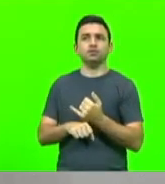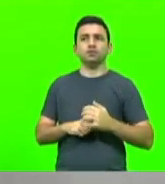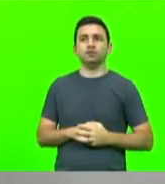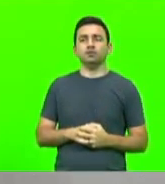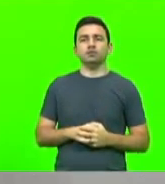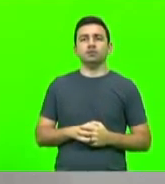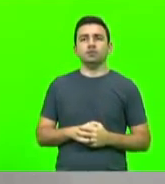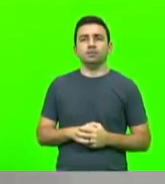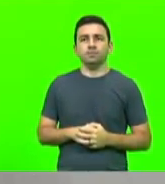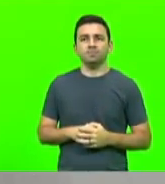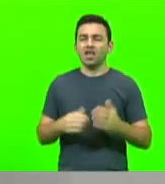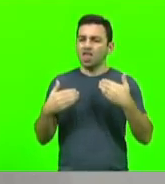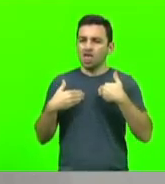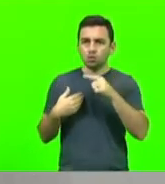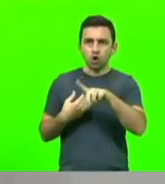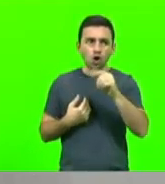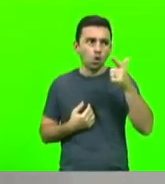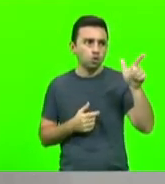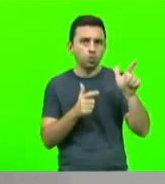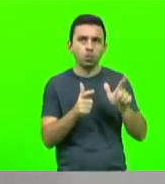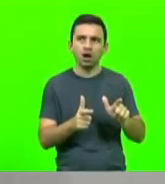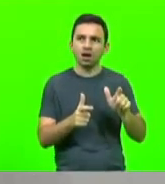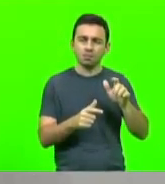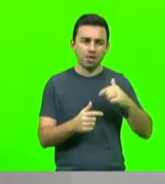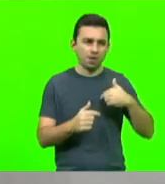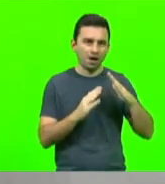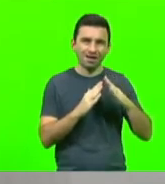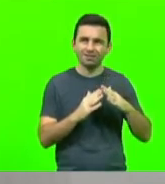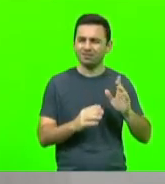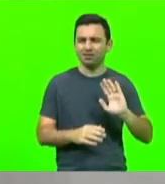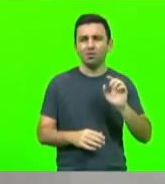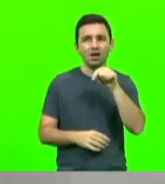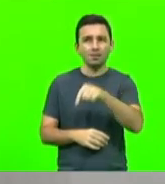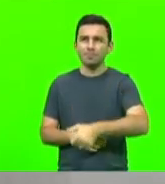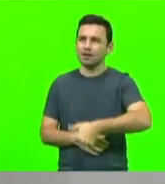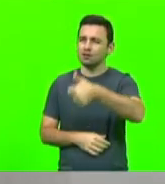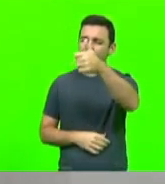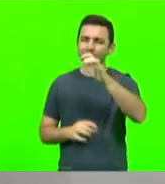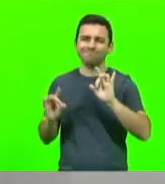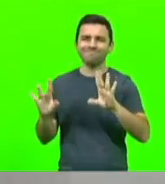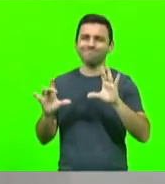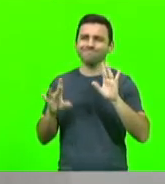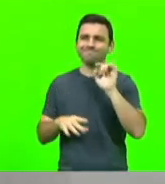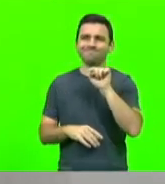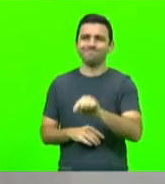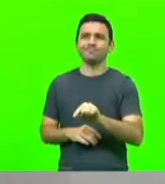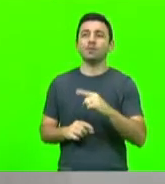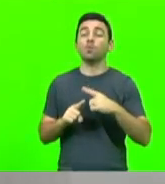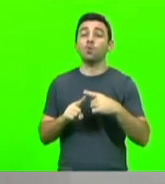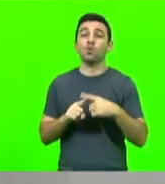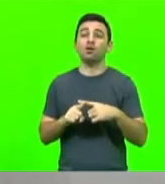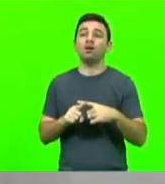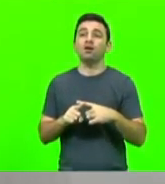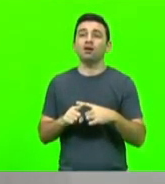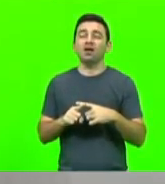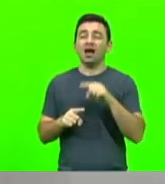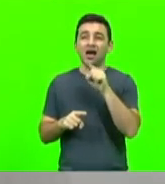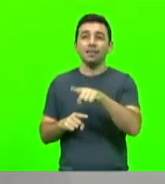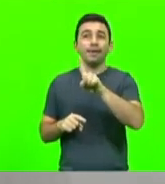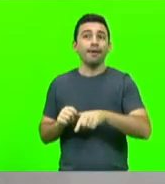Não escolheria outro lugar para morar. É uma cidade maravilhosa, devido às suas proporções, segura,